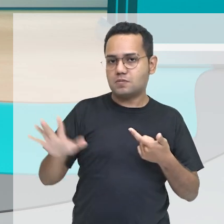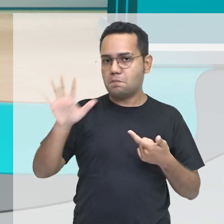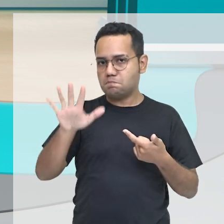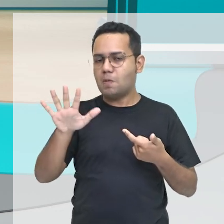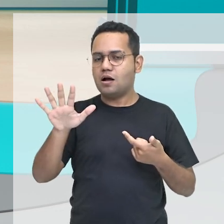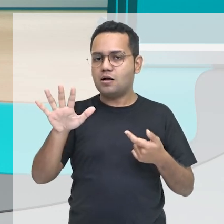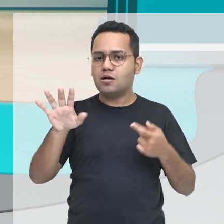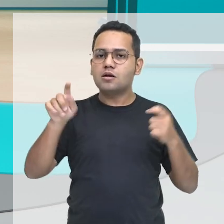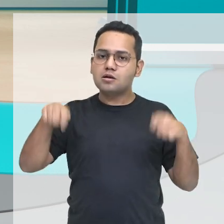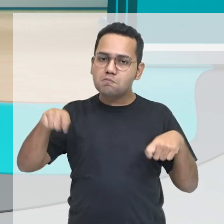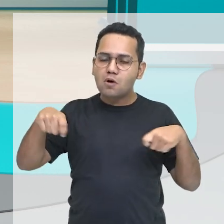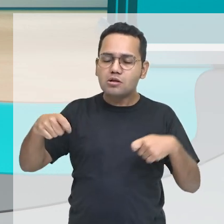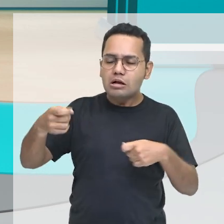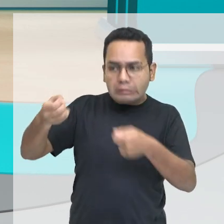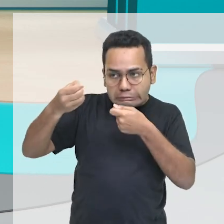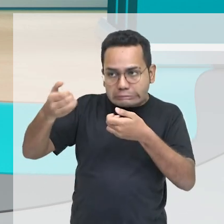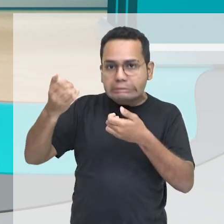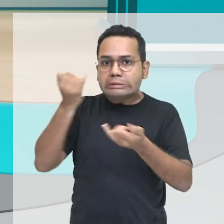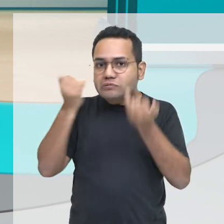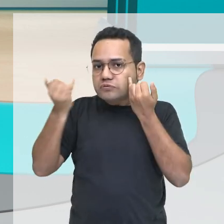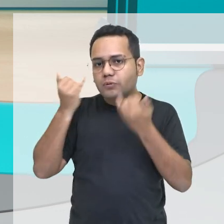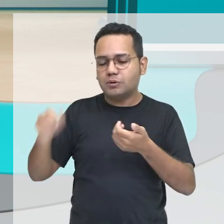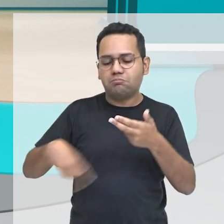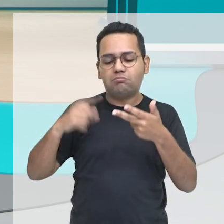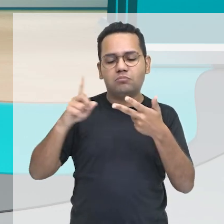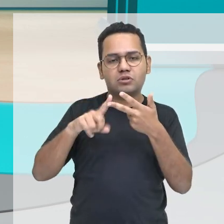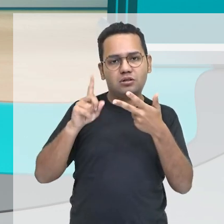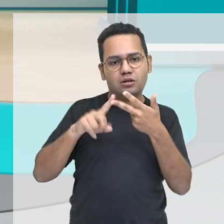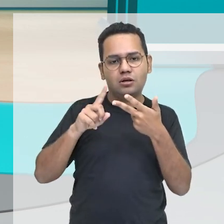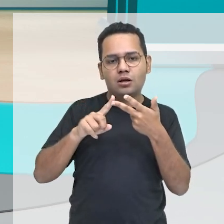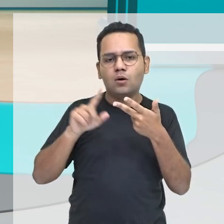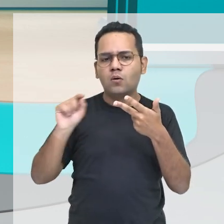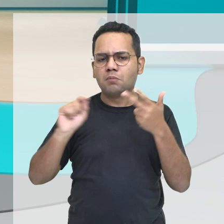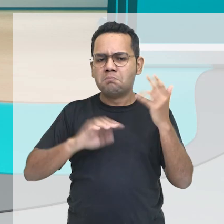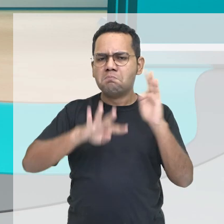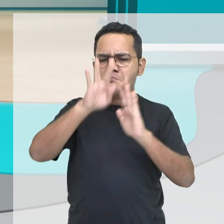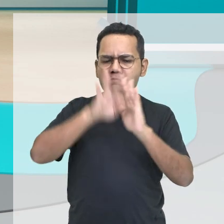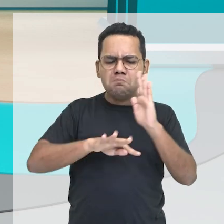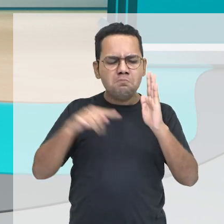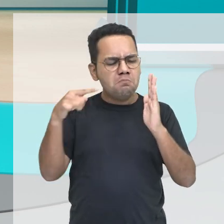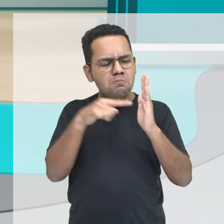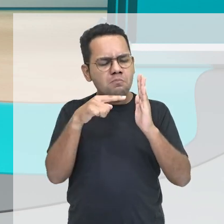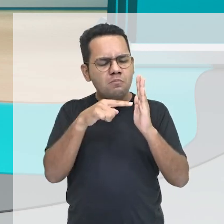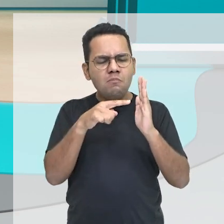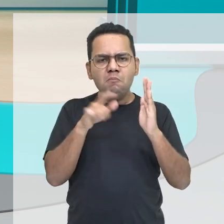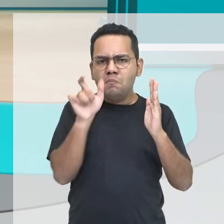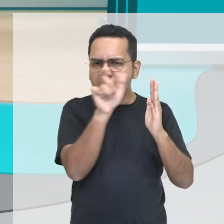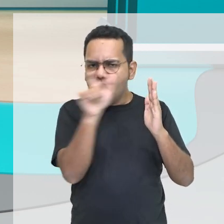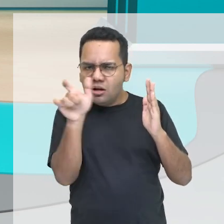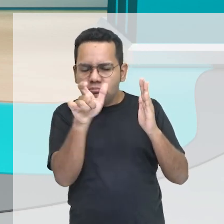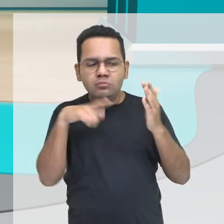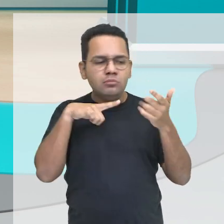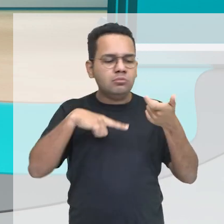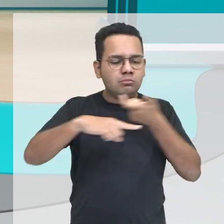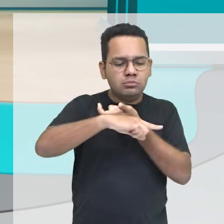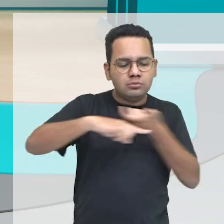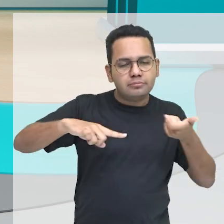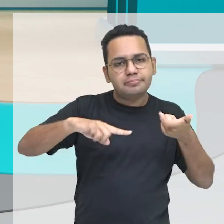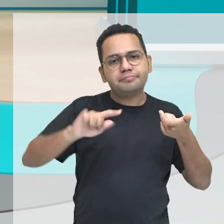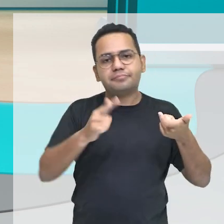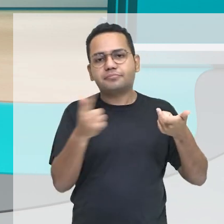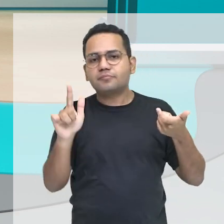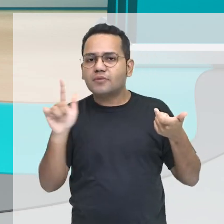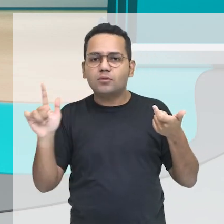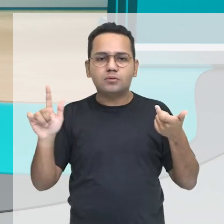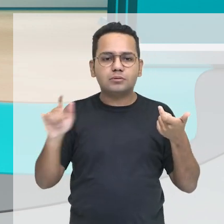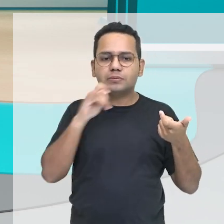falar alguma coisa. E terceira coisa, dá uma olhadinha nos textos, as palavras que estão em negrito, se aparecerem, palavras